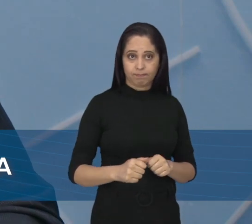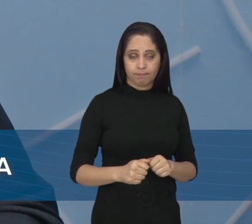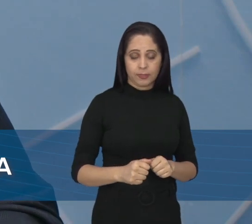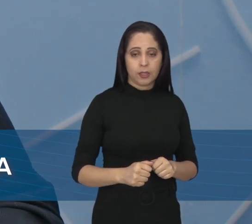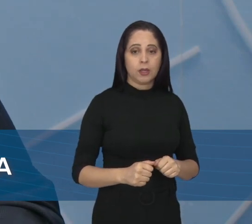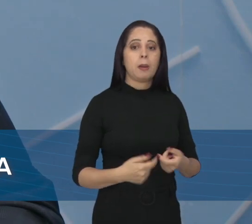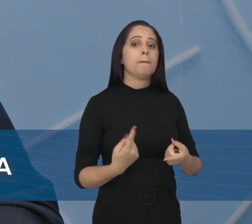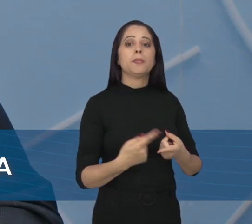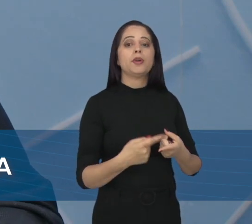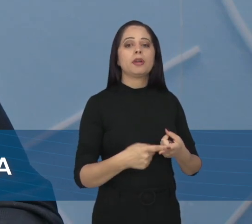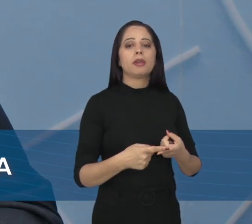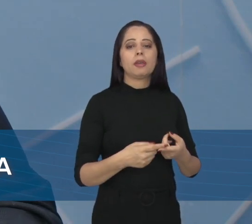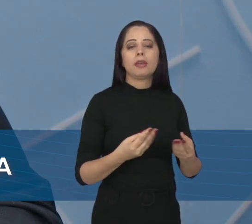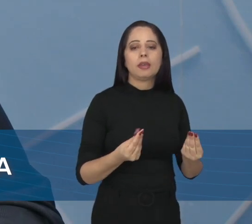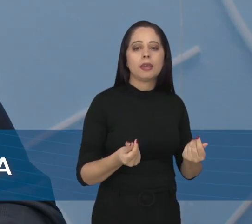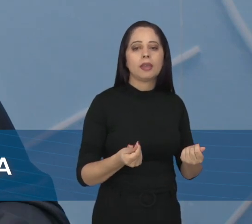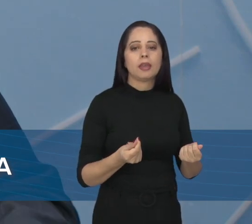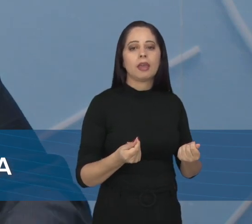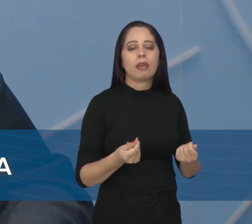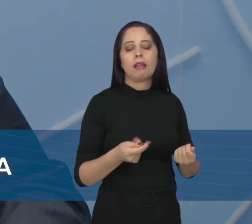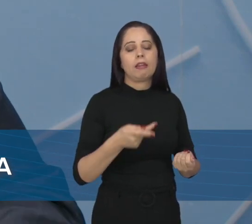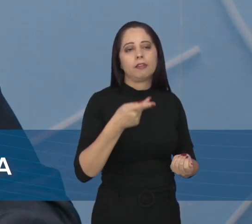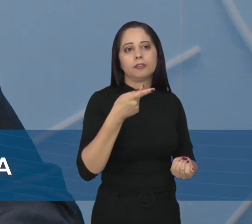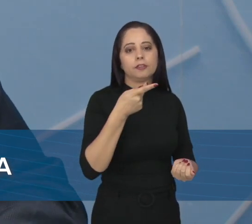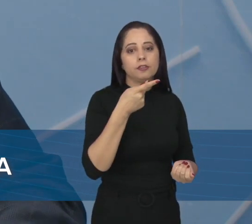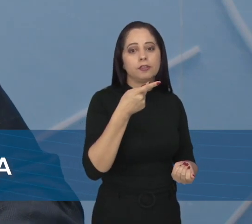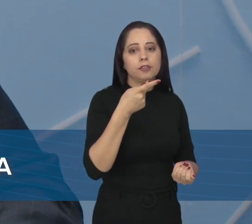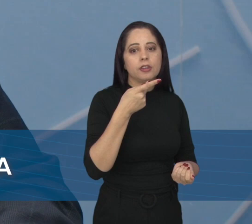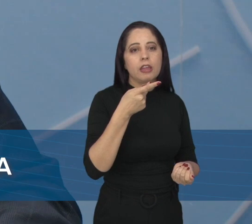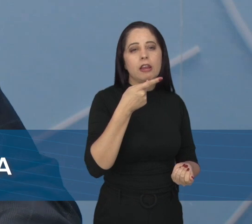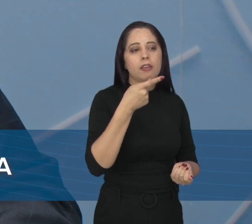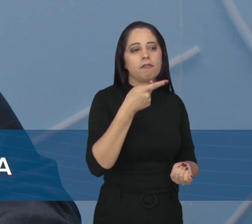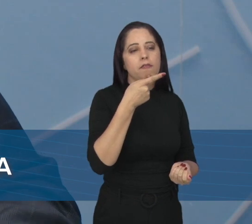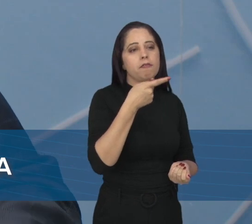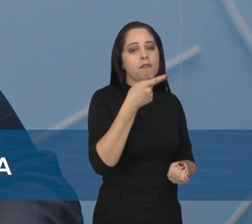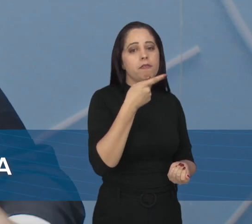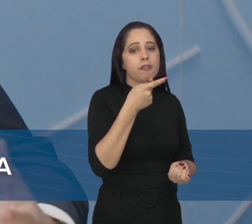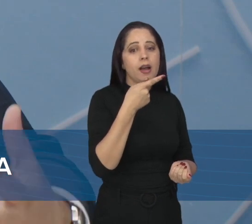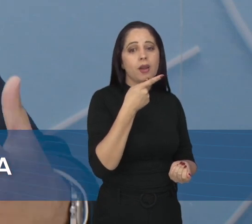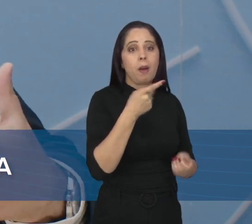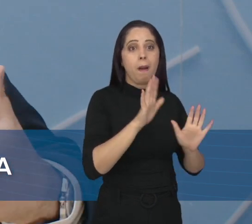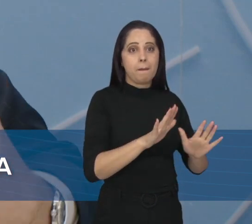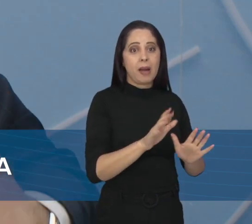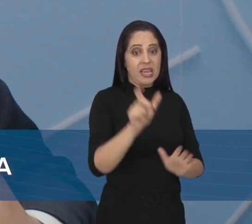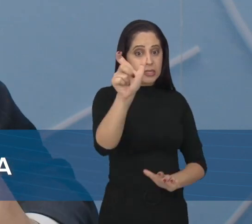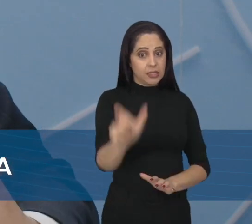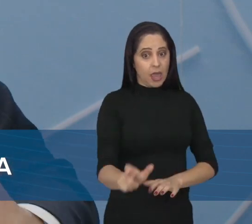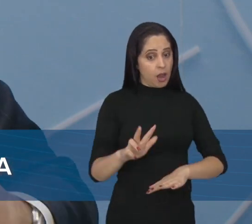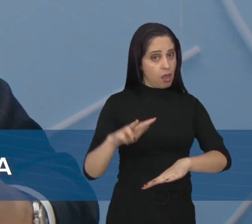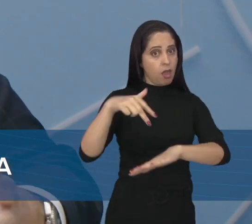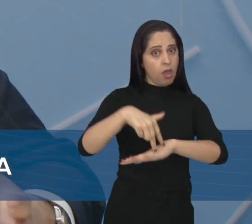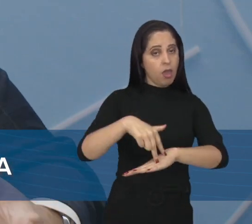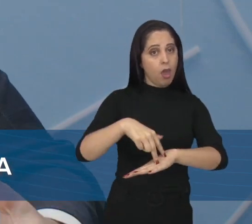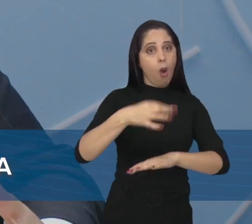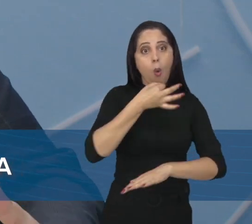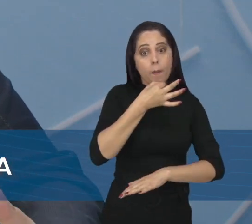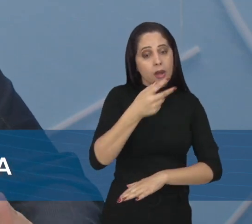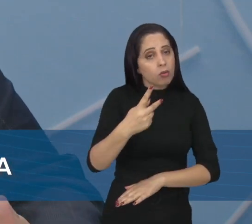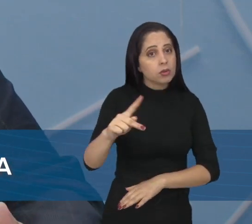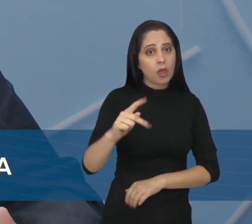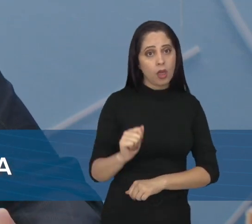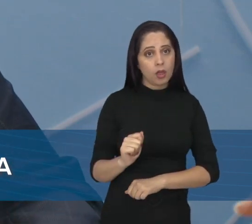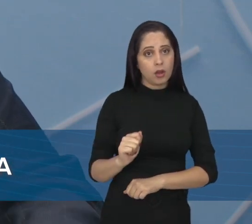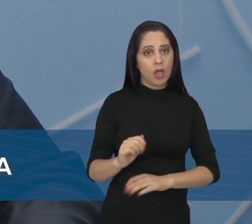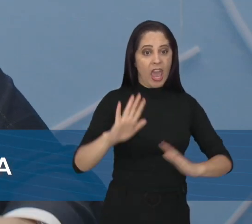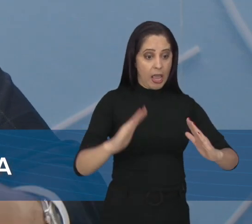criminal por ter desonrado uma coletividade, mas ele estava dentro do lugar de fala, dentro